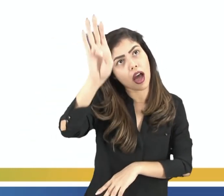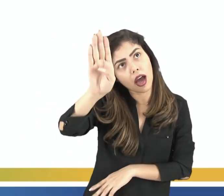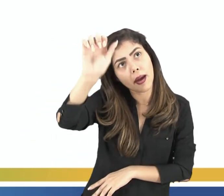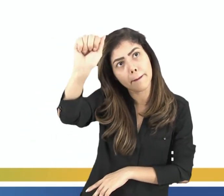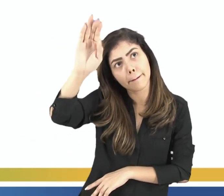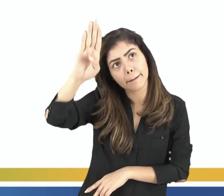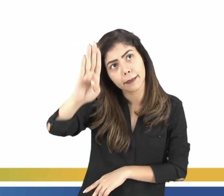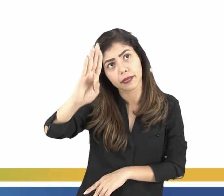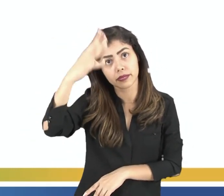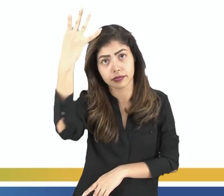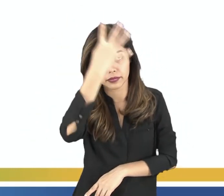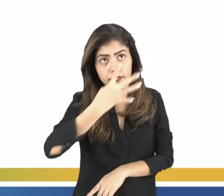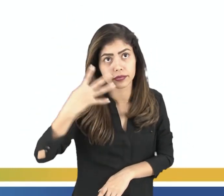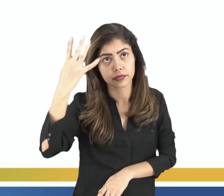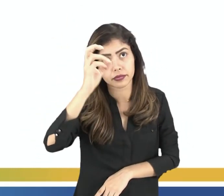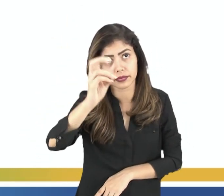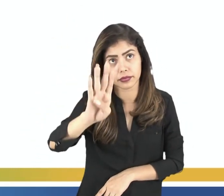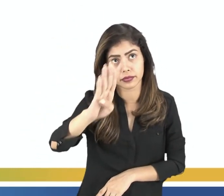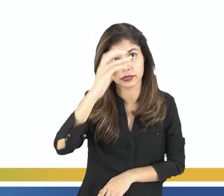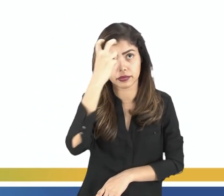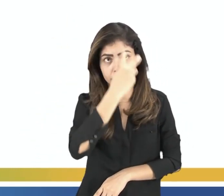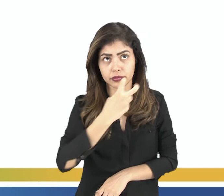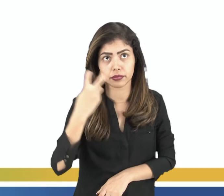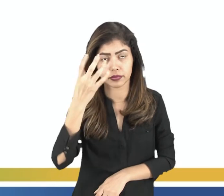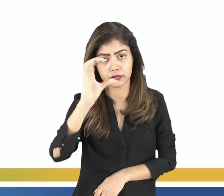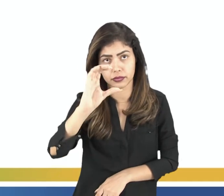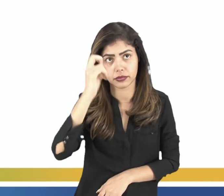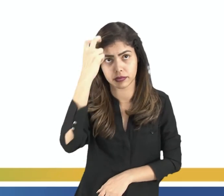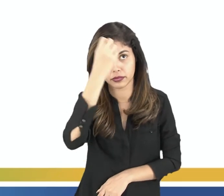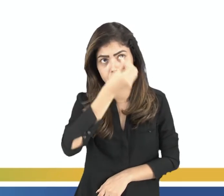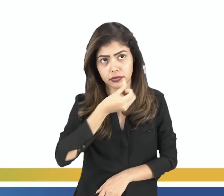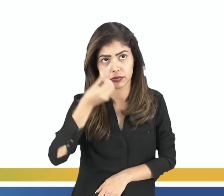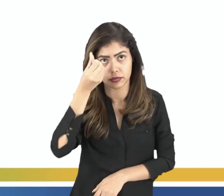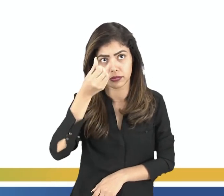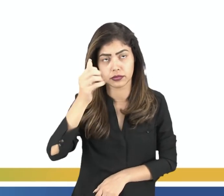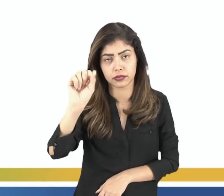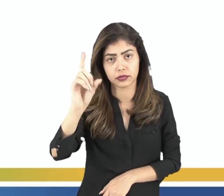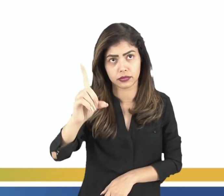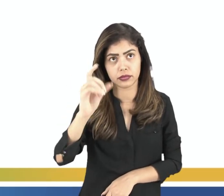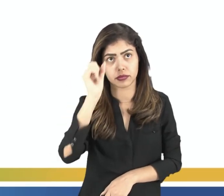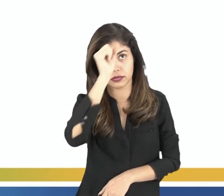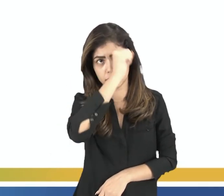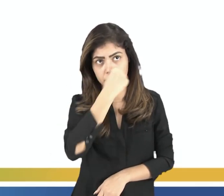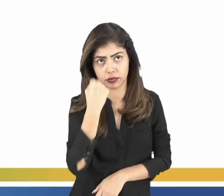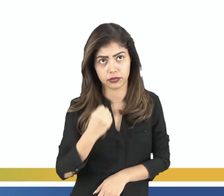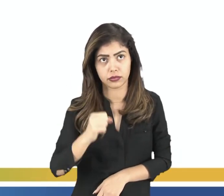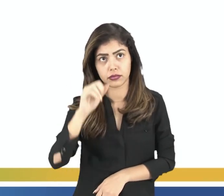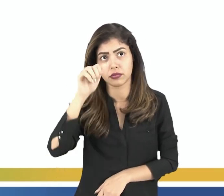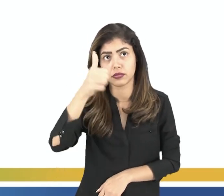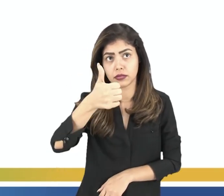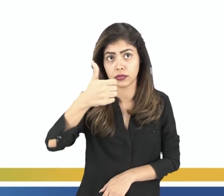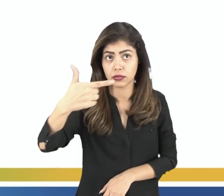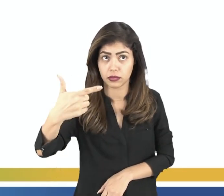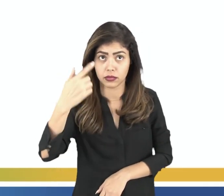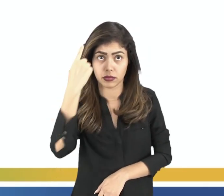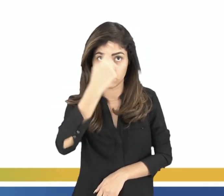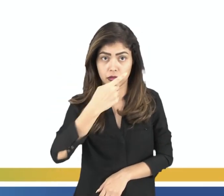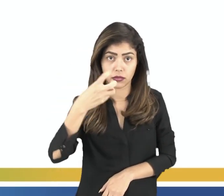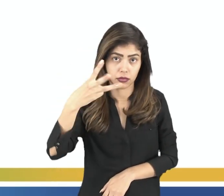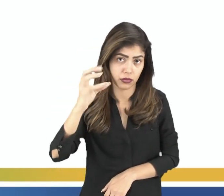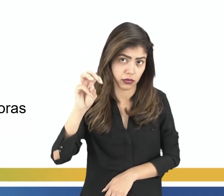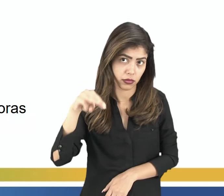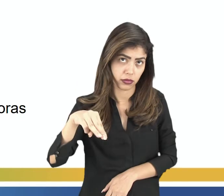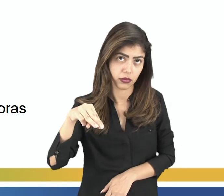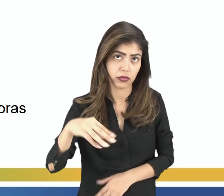Letra A, 4 horas. Letra B, 5 horas. Letra C, 6 horas. Letra D, 8 horas. Letra E, 12 horas e 30